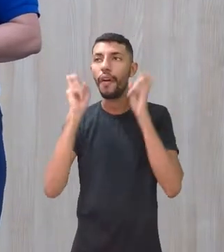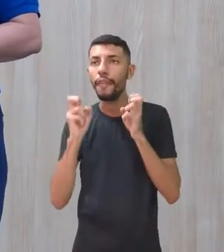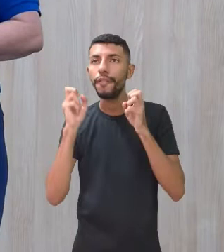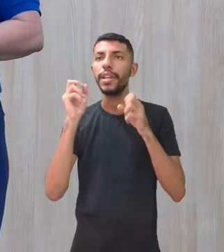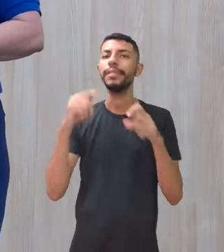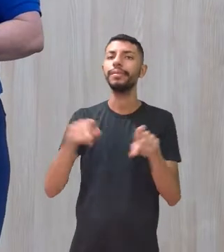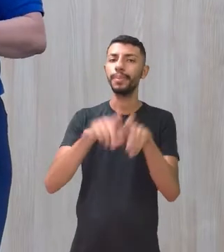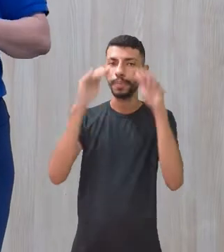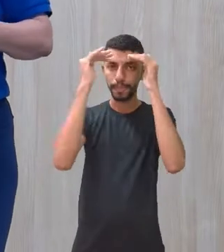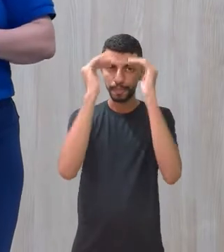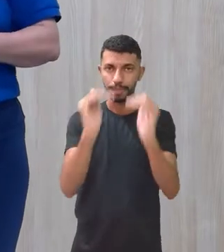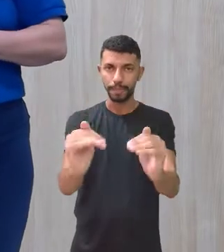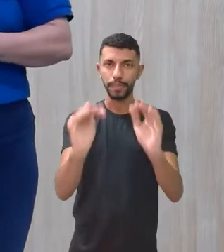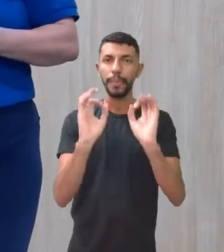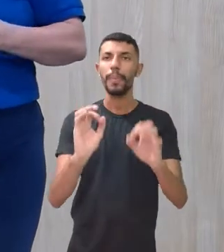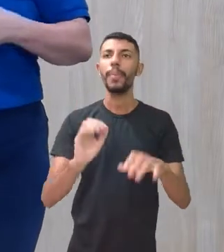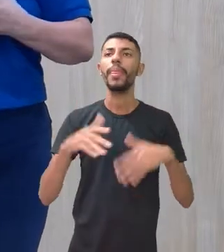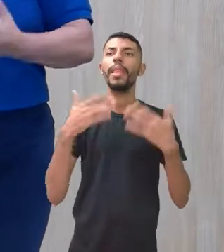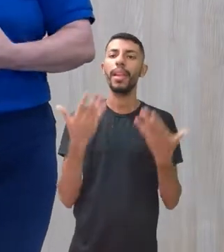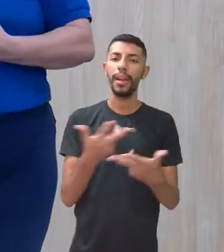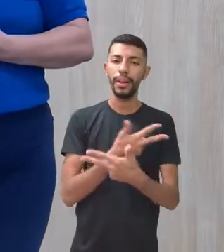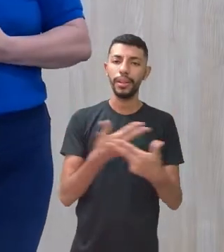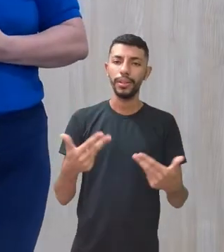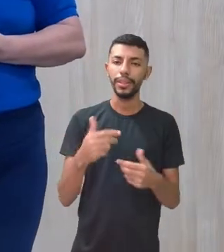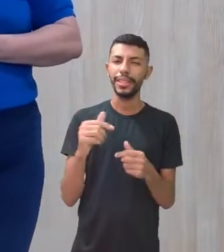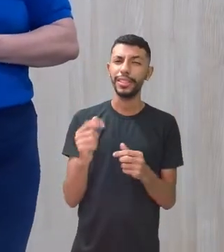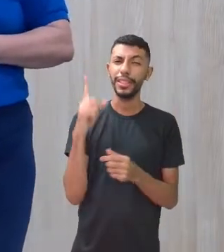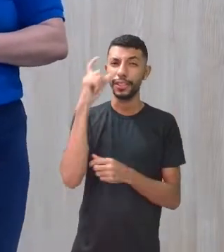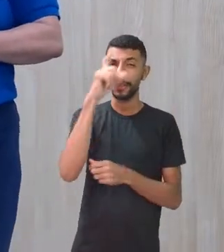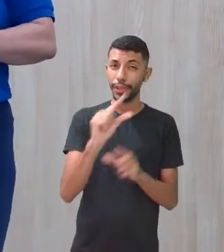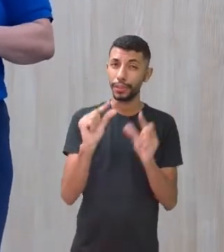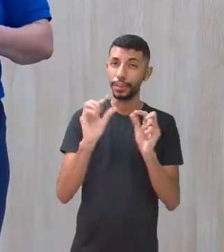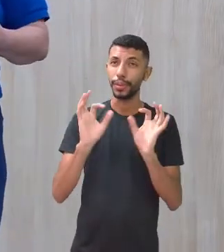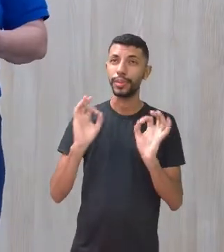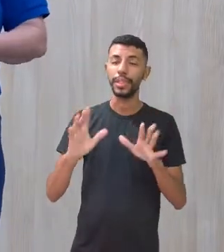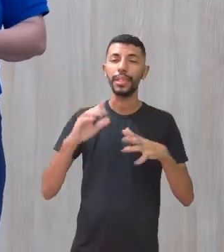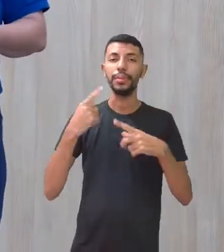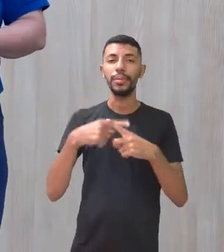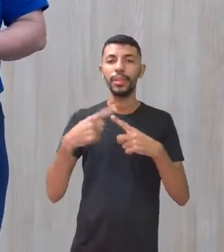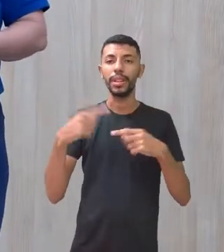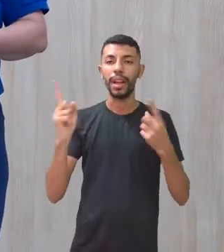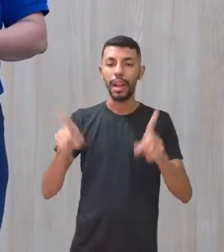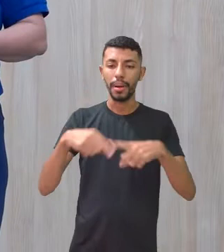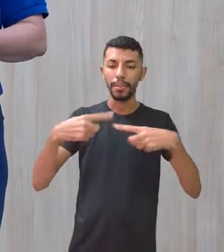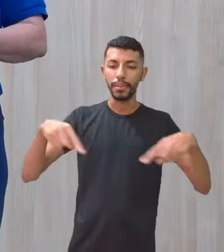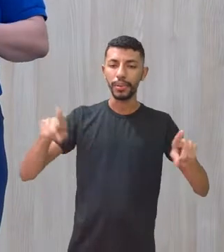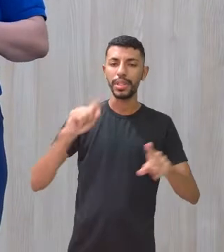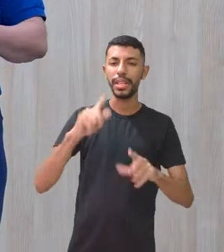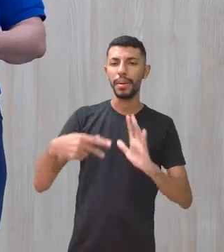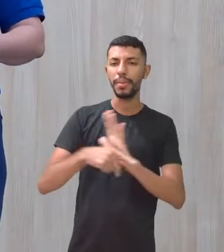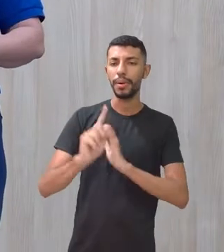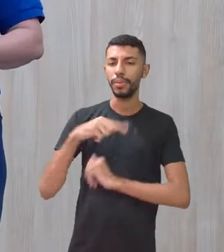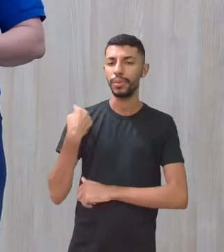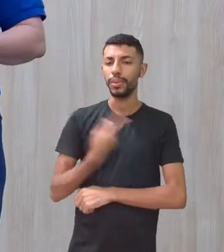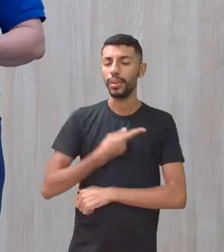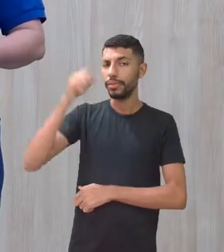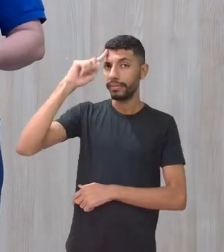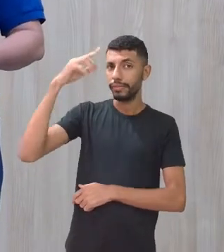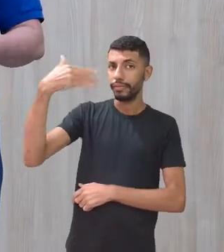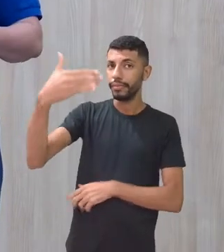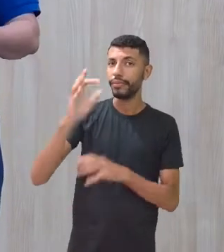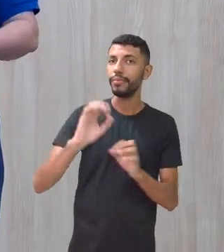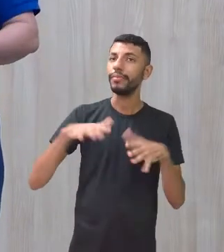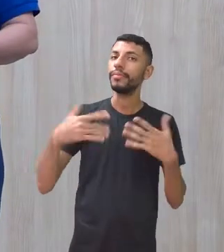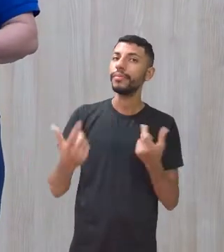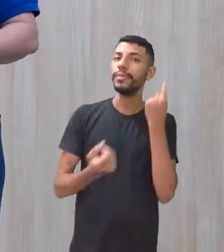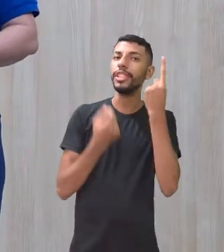respeitar, né? Que isso é uma coisa um pouco difícil, né? A música, como ela faz parte do nosso dia a dia, ela também, às vezes, é